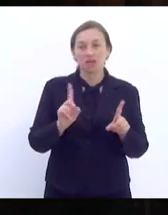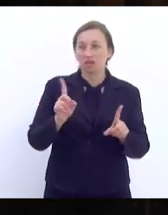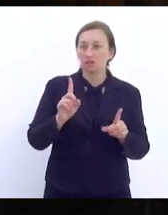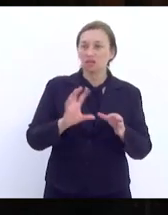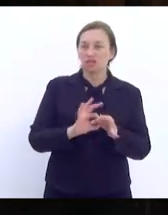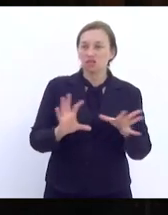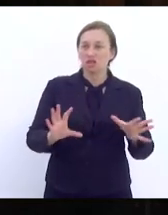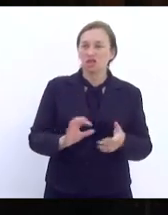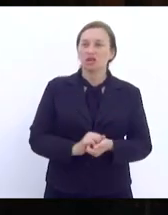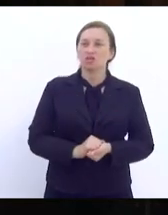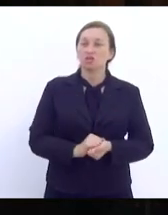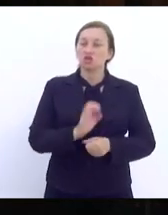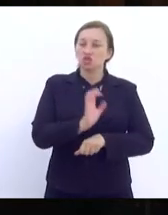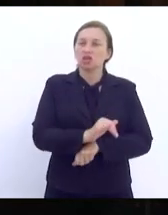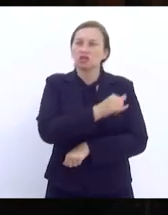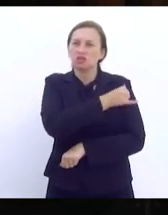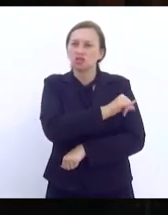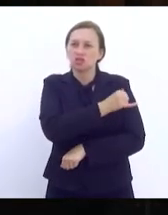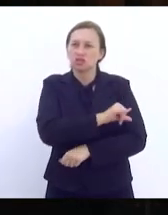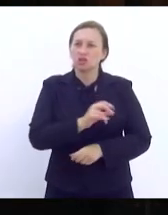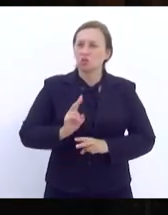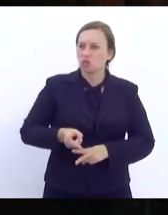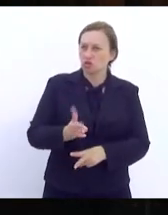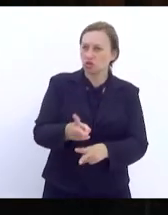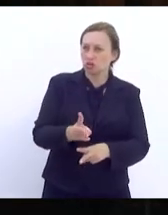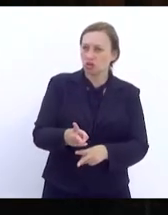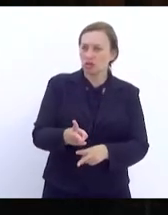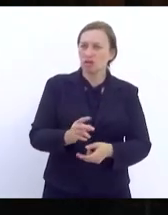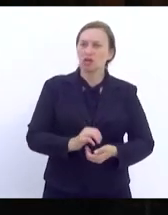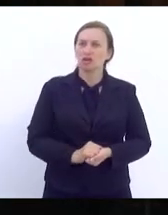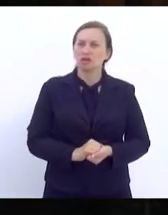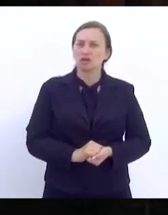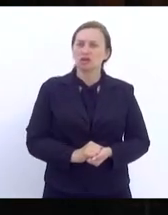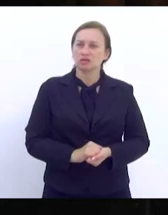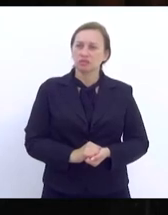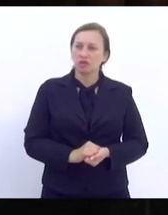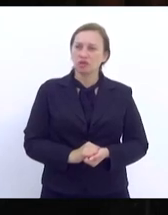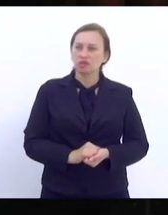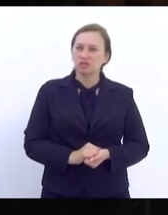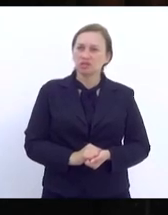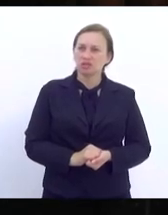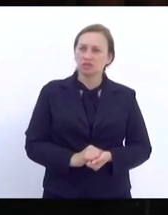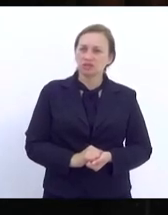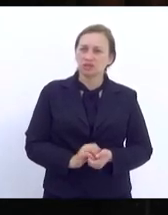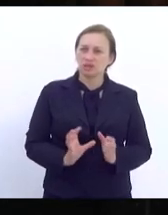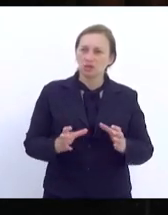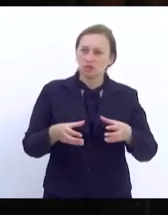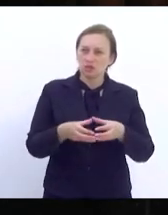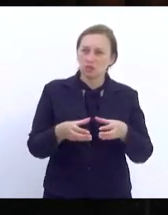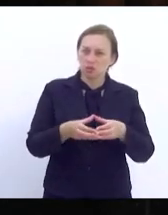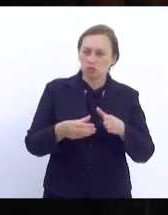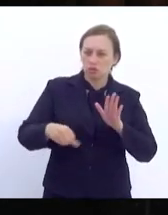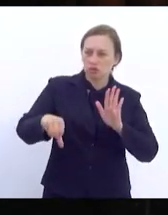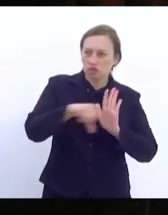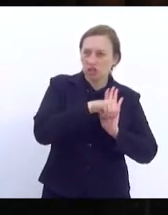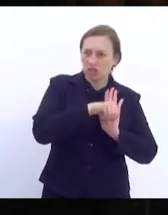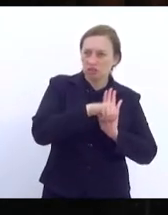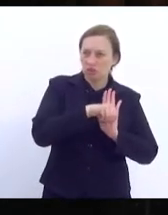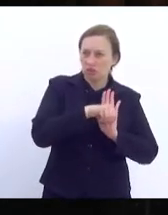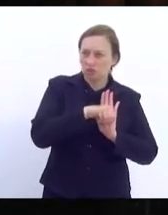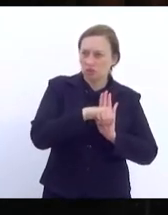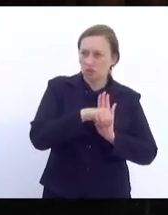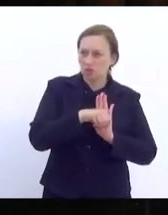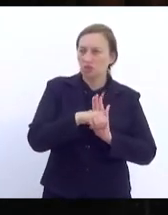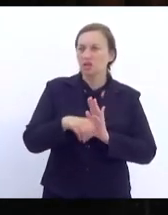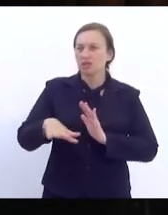deixar o estado do Rio de Janeiro continuar sendo vilipendiado por uma quadrilha instaurada no setor